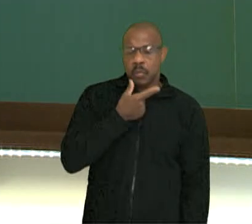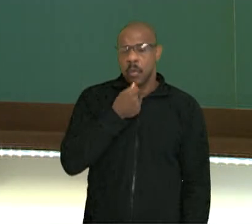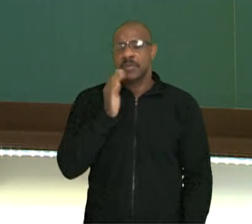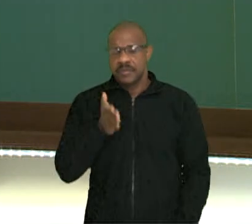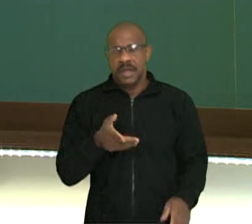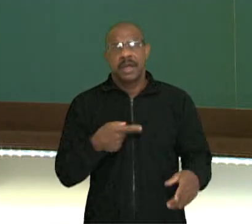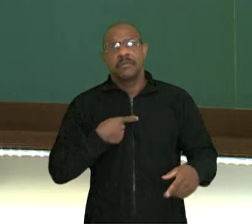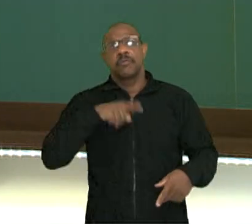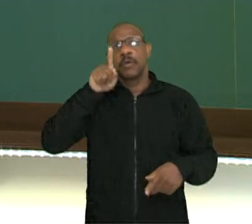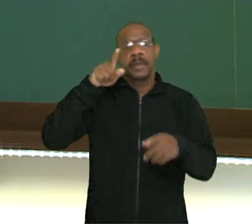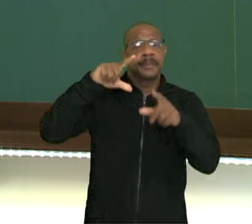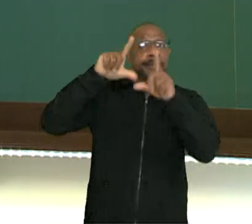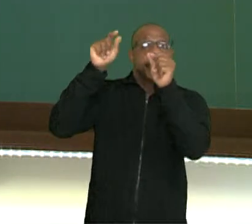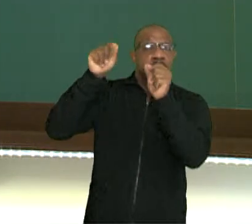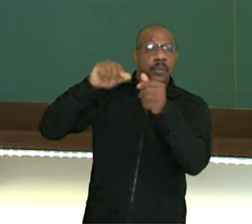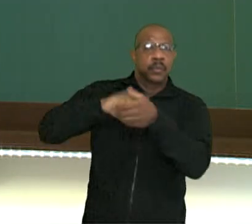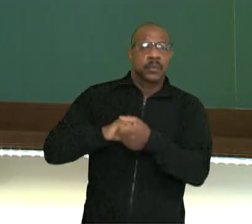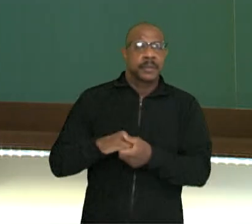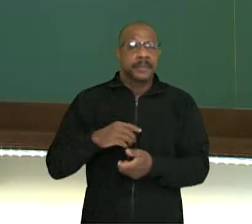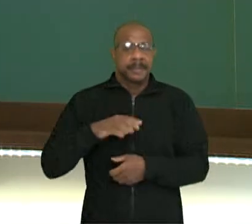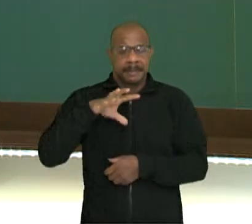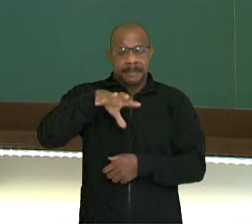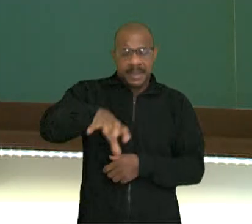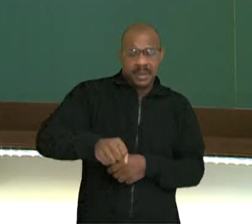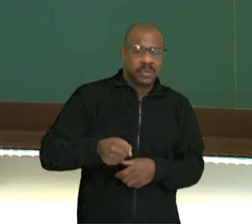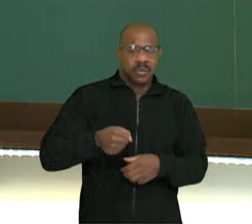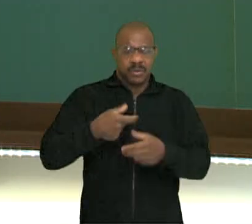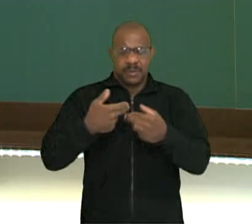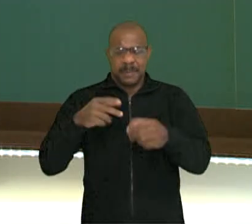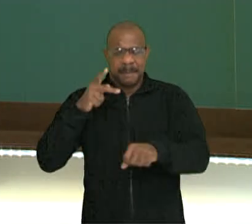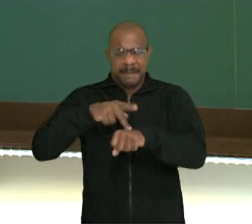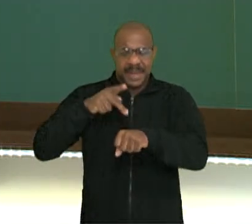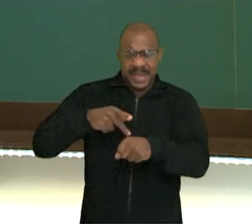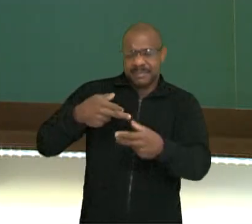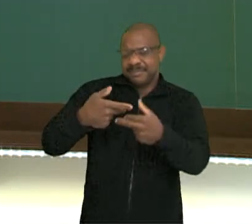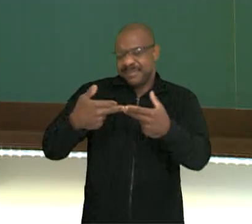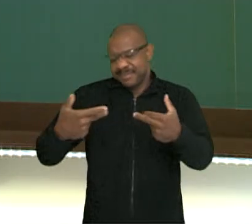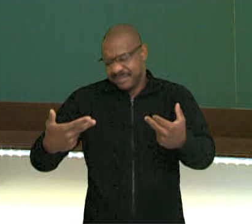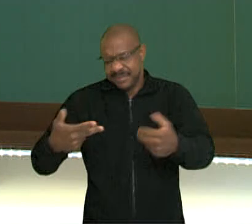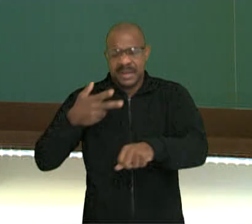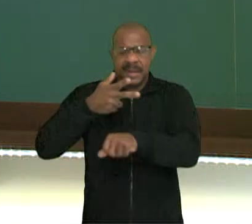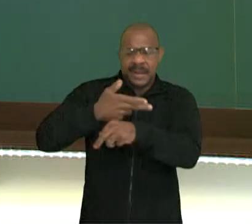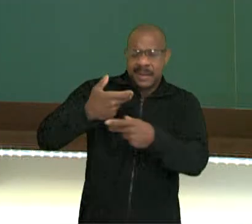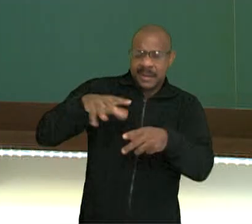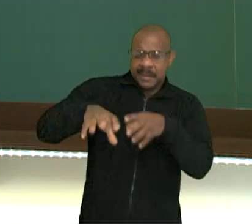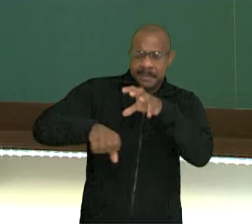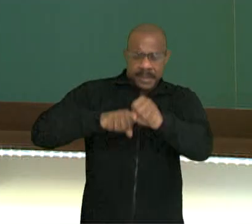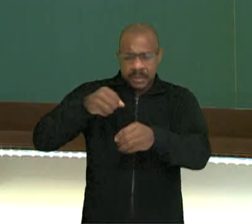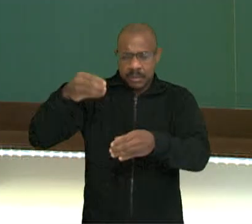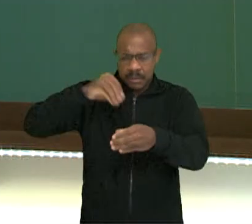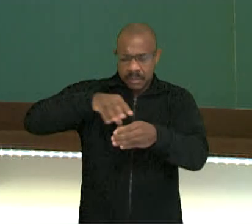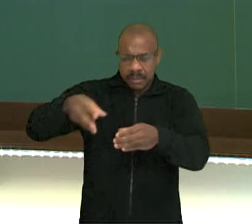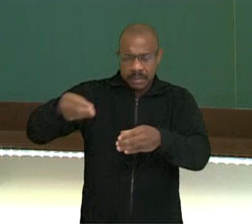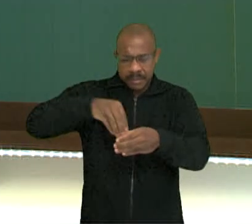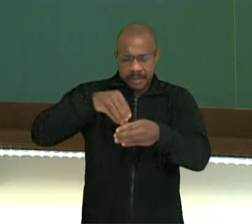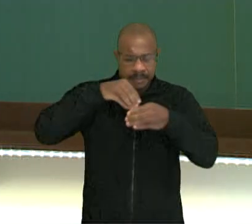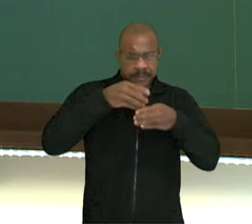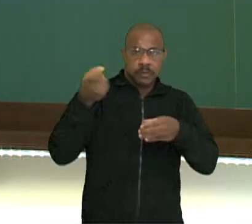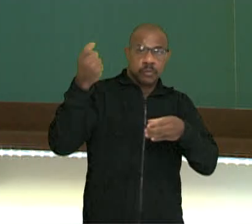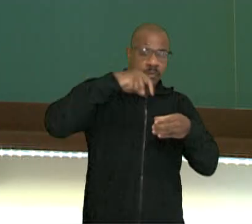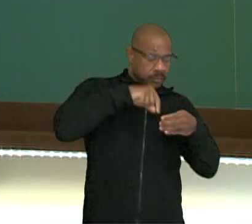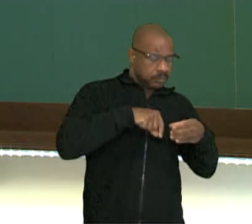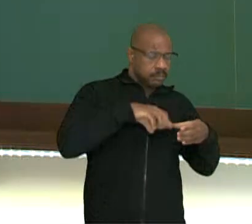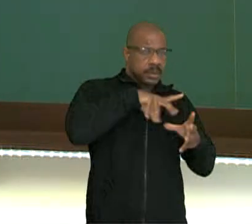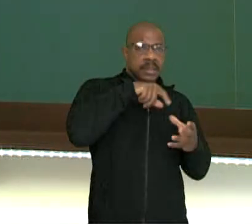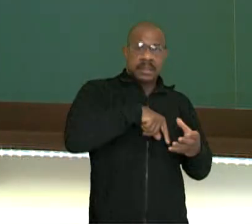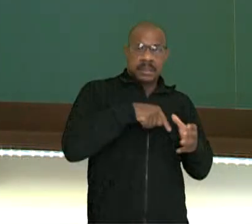foi à Lua, né? Recolheram a pá, os resquícios todos, é que denotam a diferença da reportagem. a